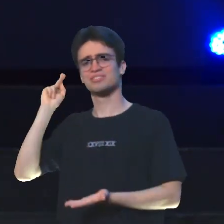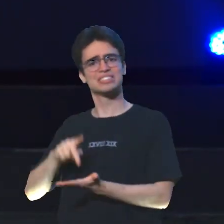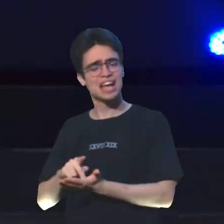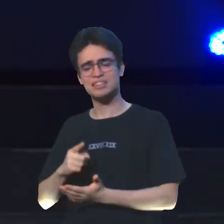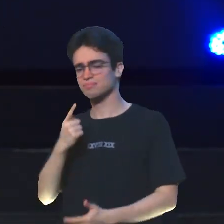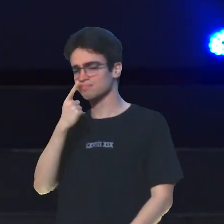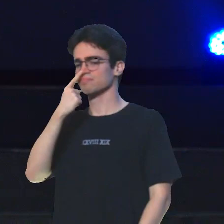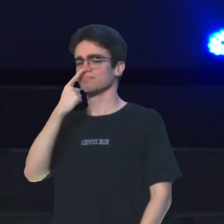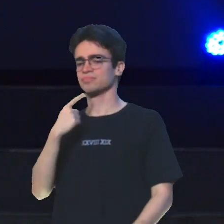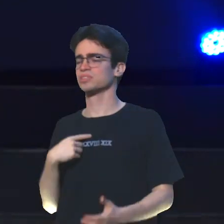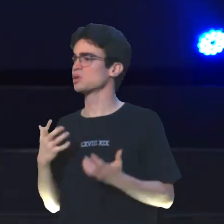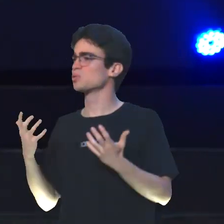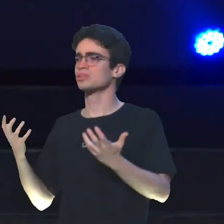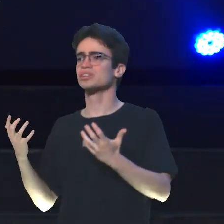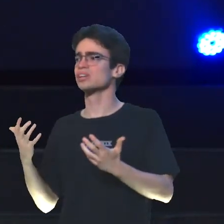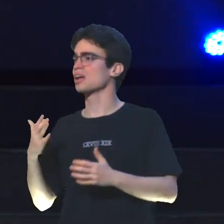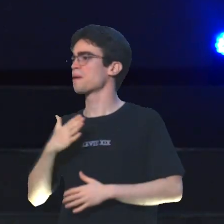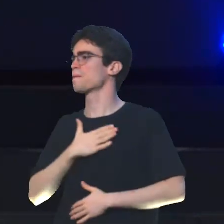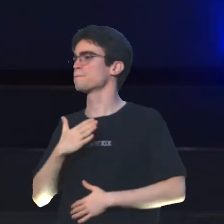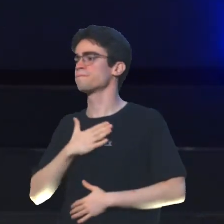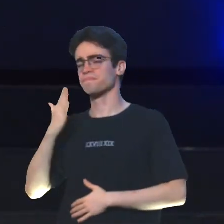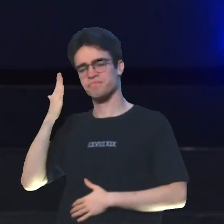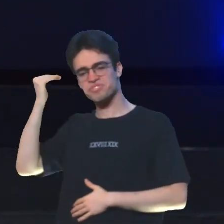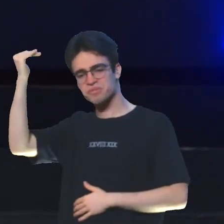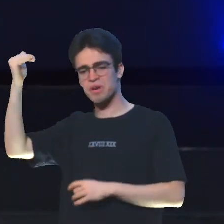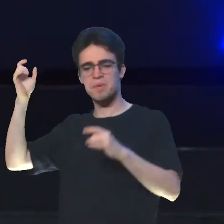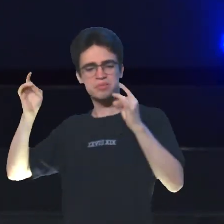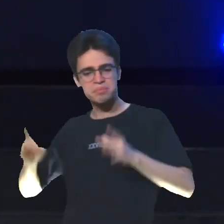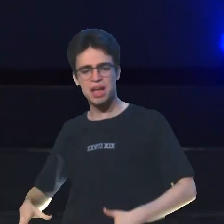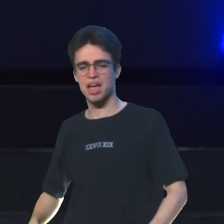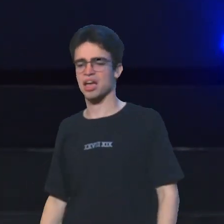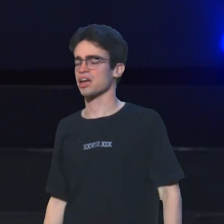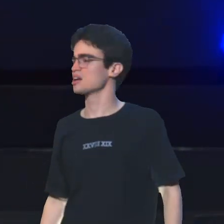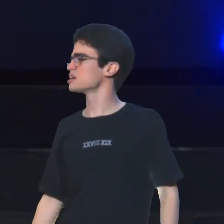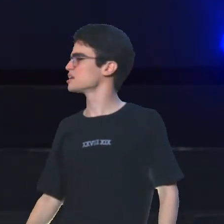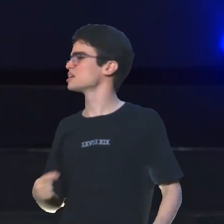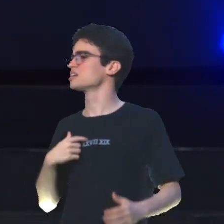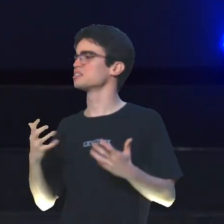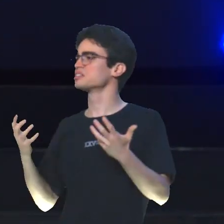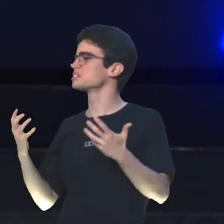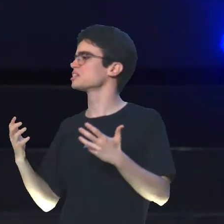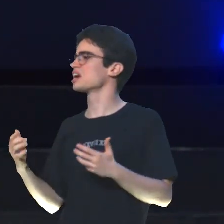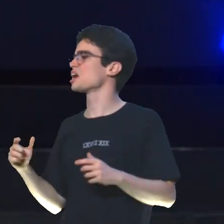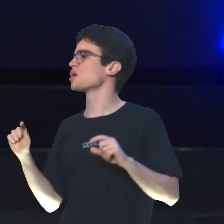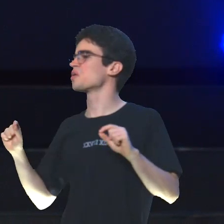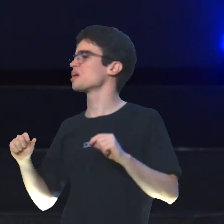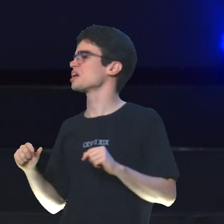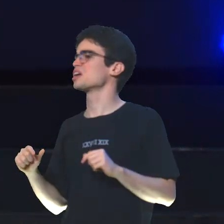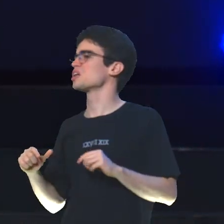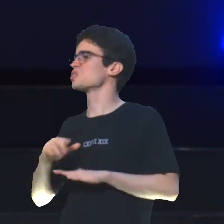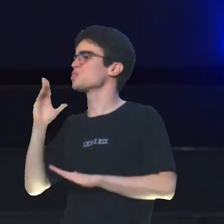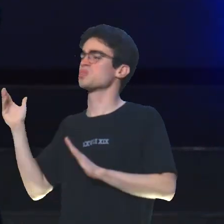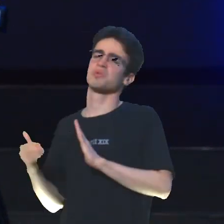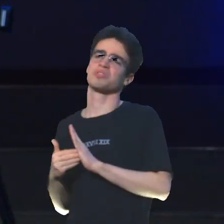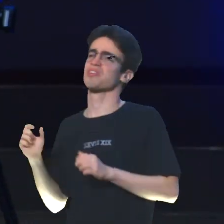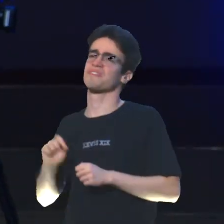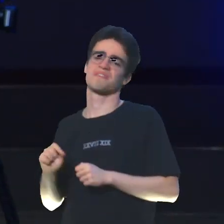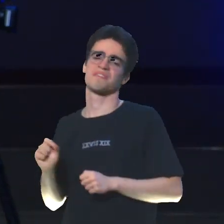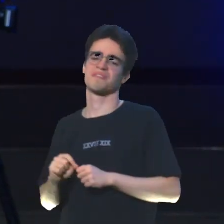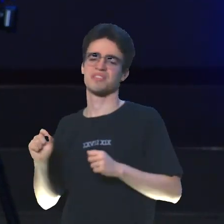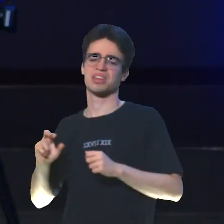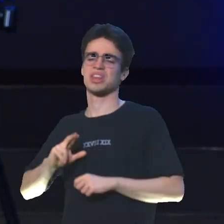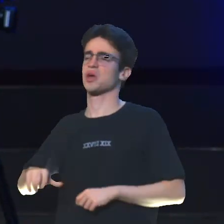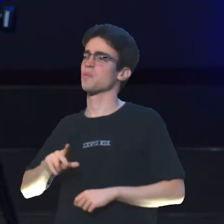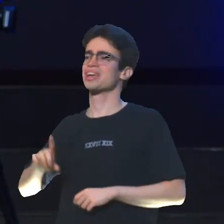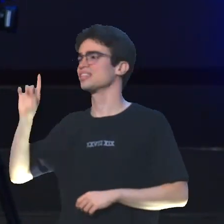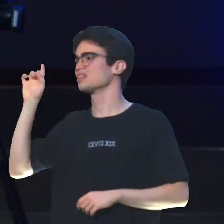que eu quero abdicar da minha fama. Eu quero abrir mão de tudo que eu tenho feito que não é de